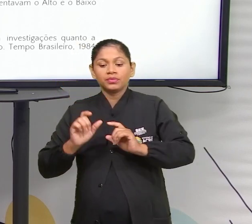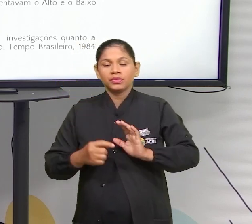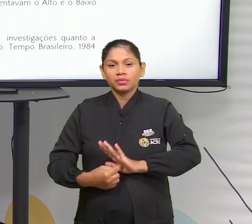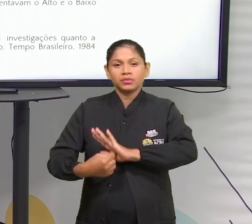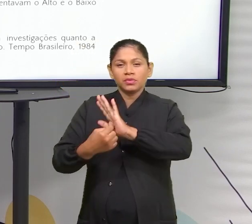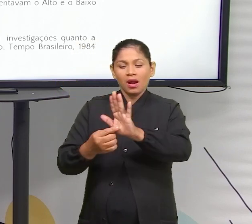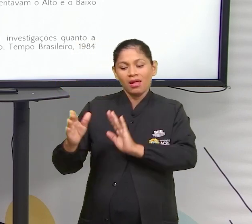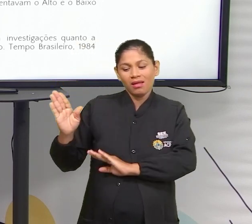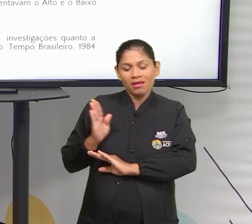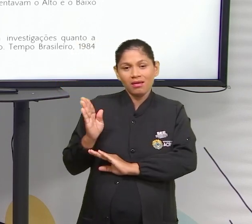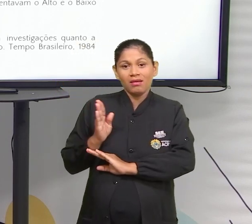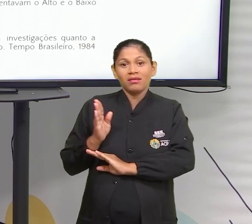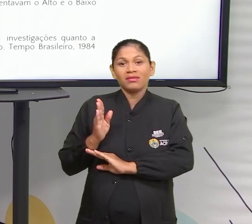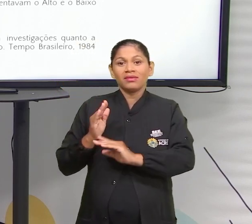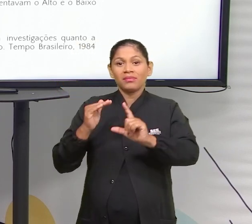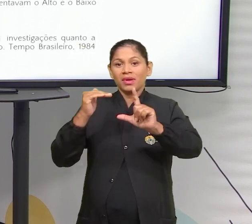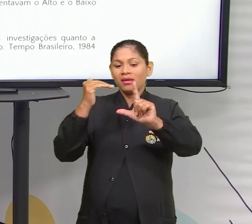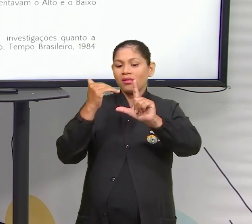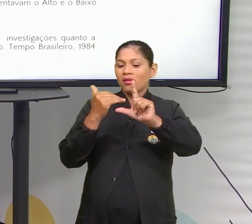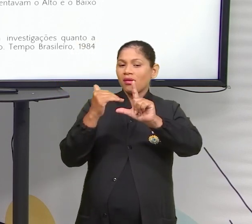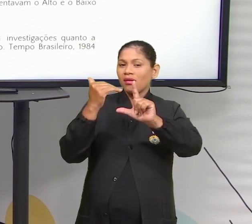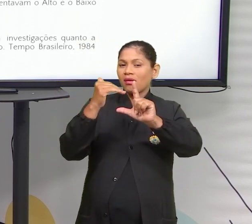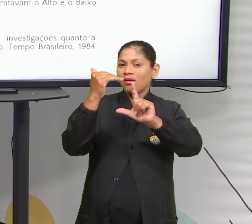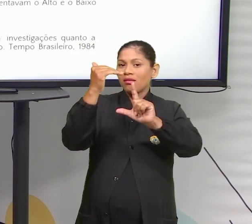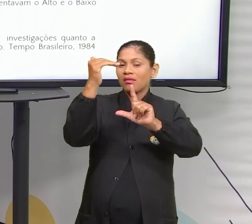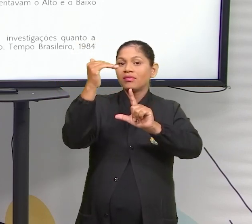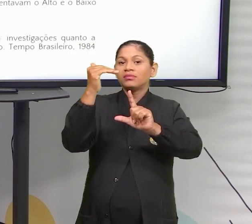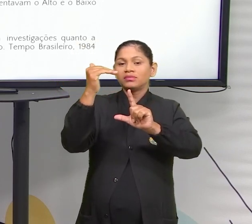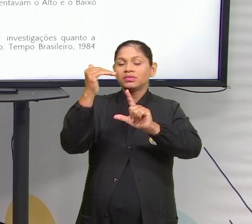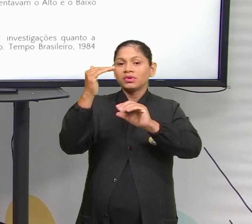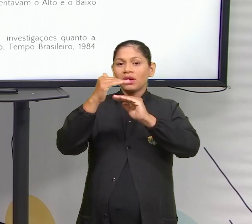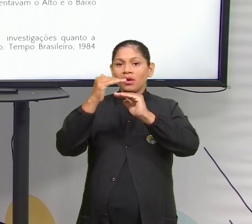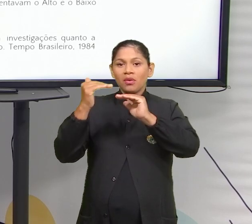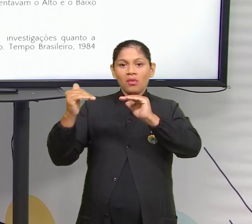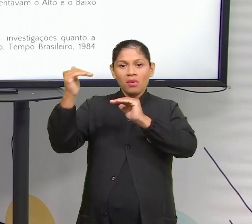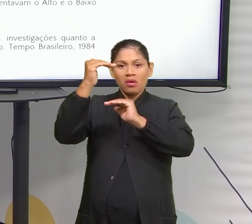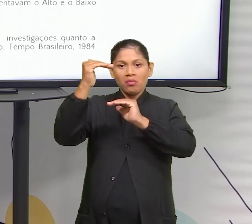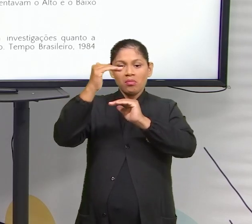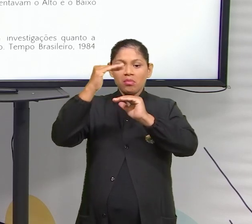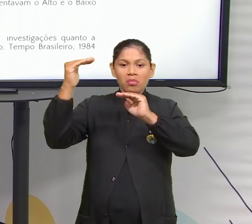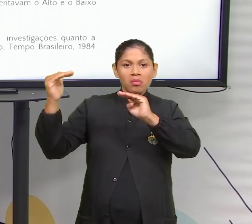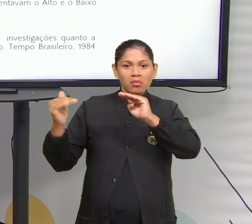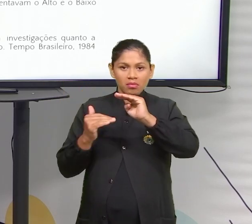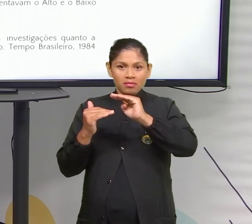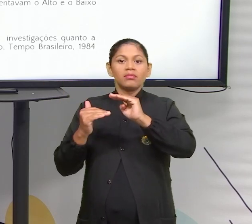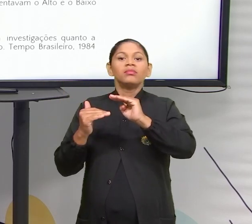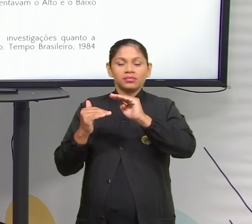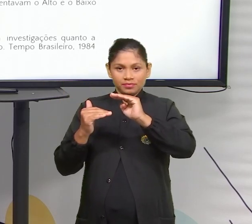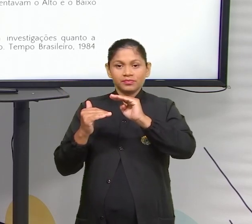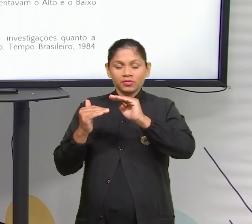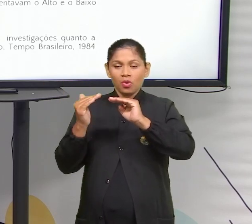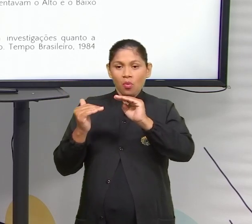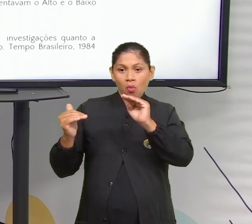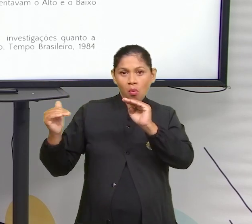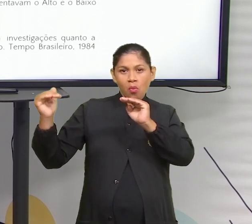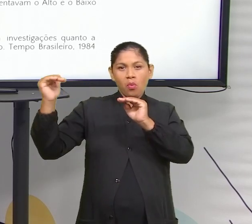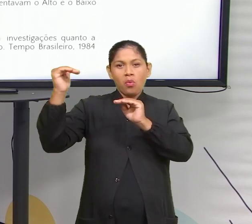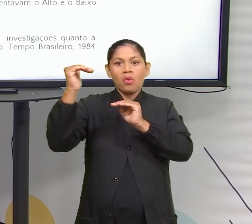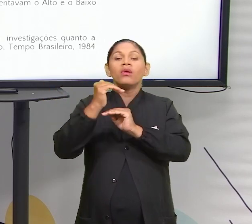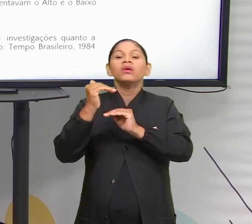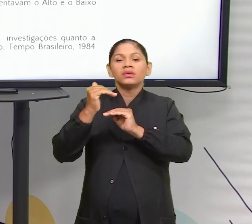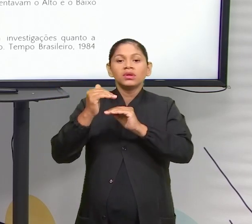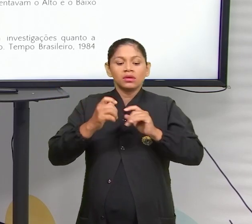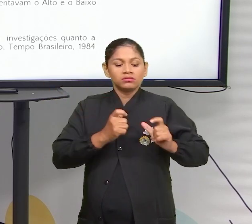também categoriza o iluminismo, trazendo como o alto e o baixo iluminismo. E nesse sentido, o alto iluminismo ocupava os